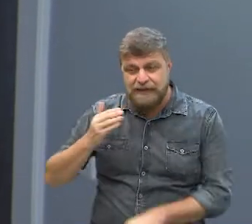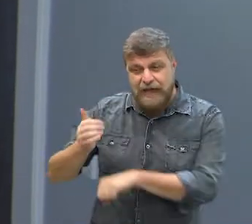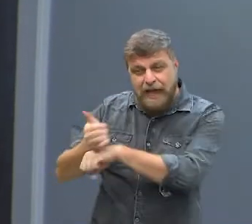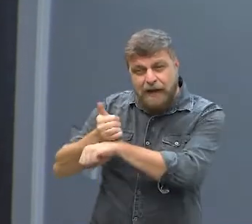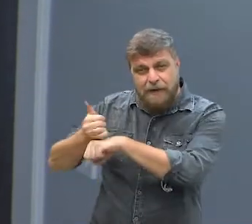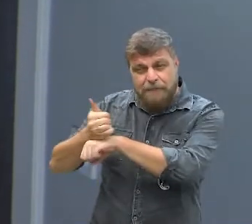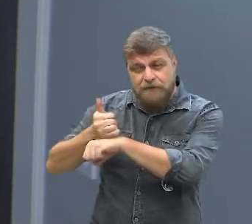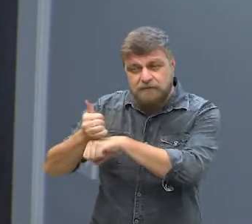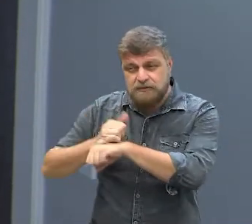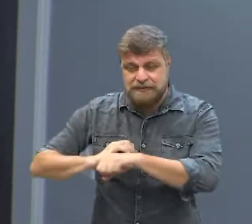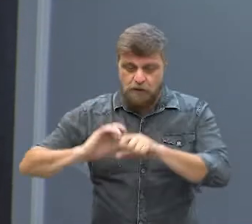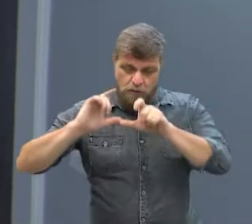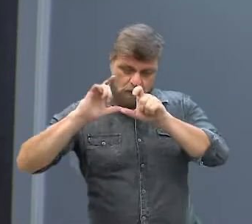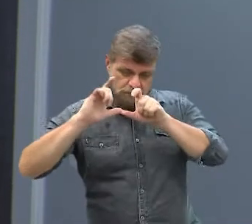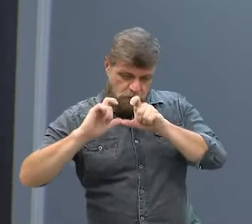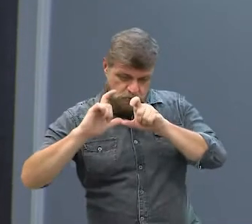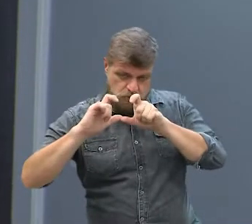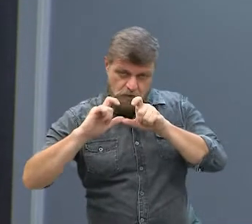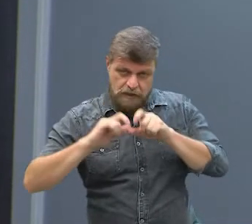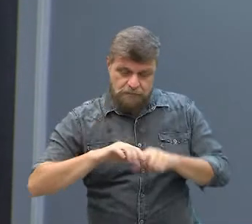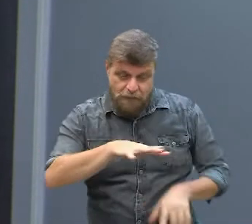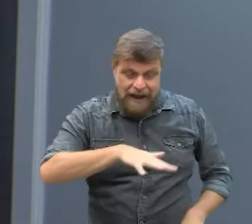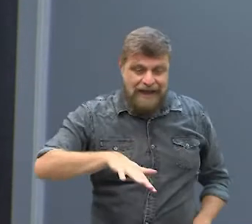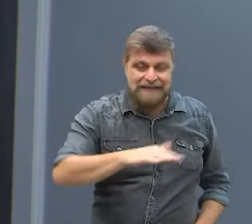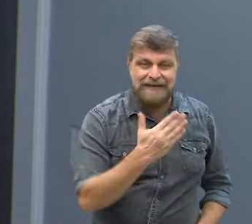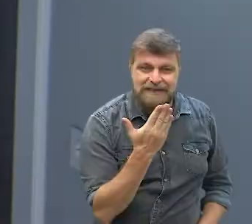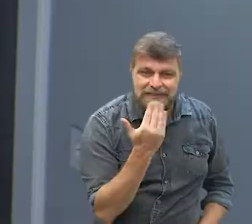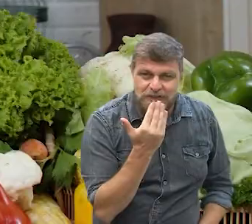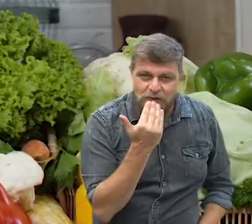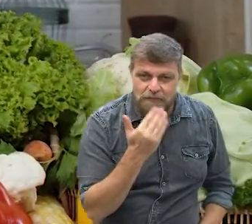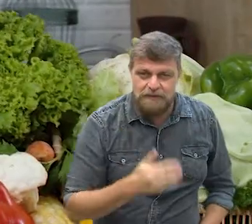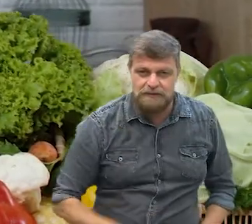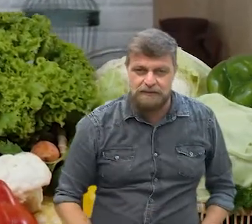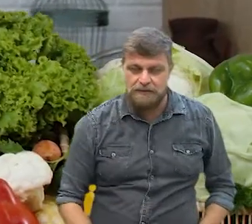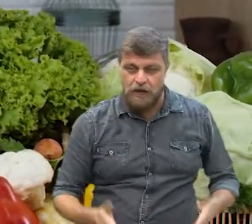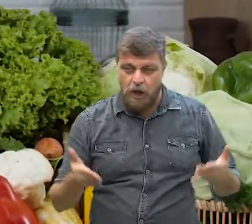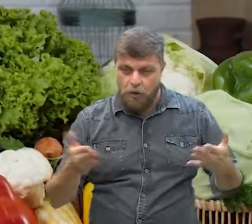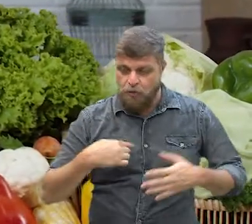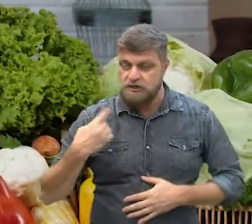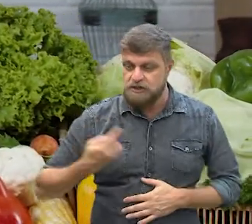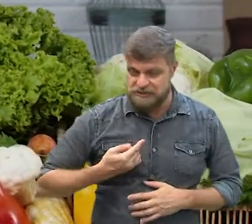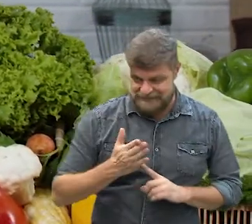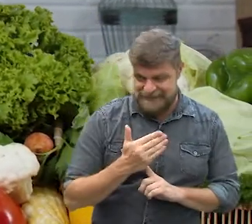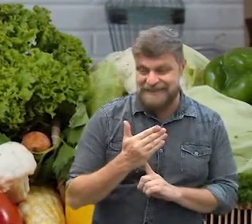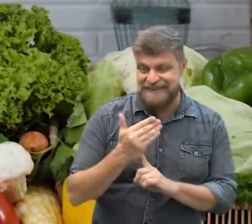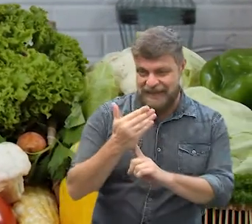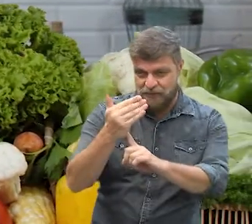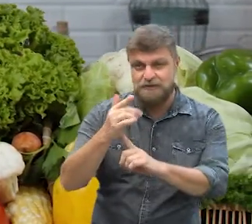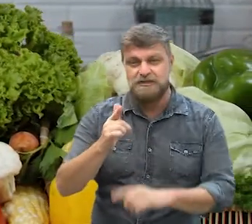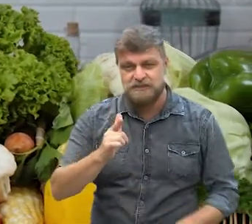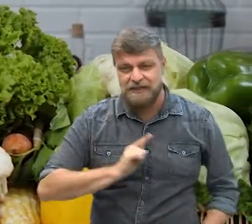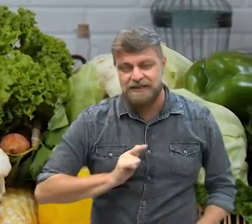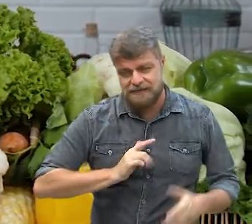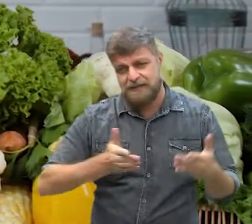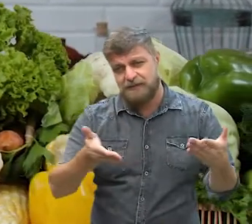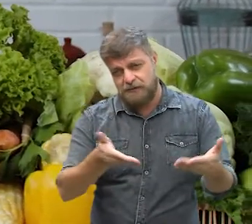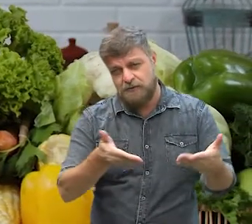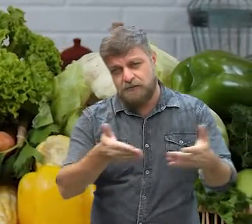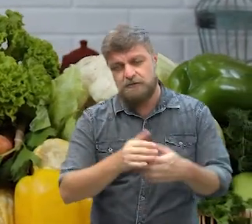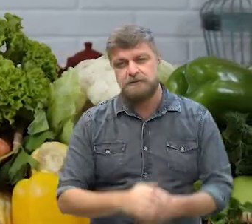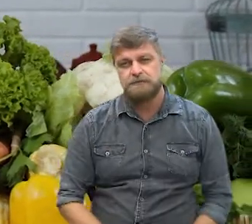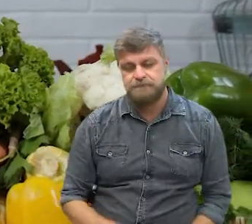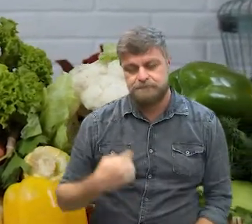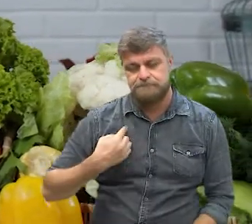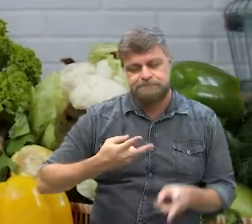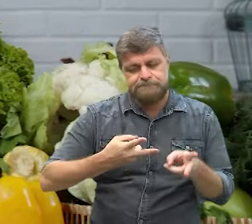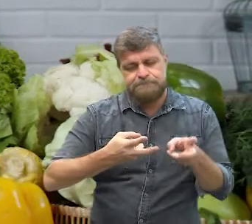especialidades de um bom fotógrafo de gastronomia e tal. E a gente tem tecnologia para isso. Então, hoje, o que a